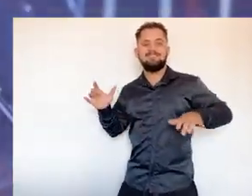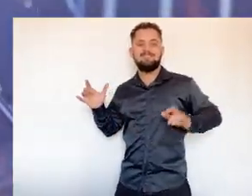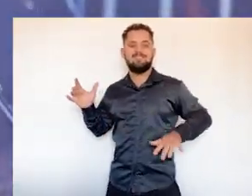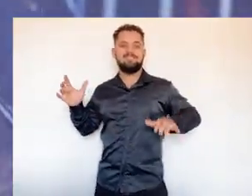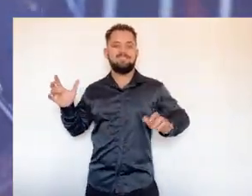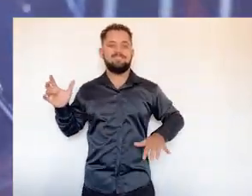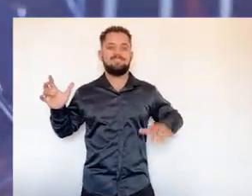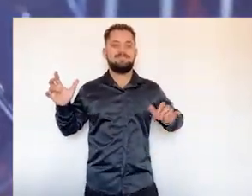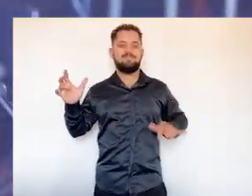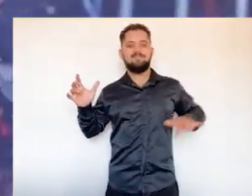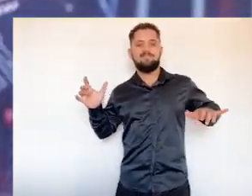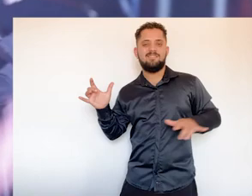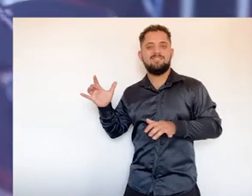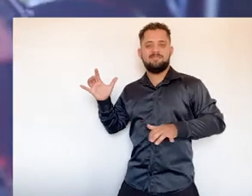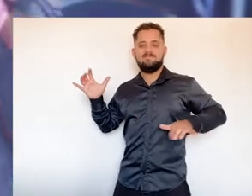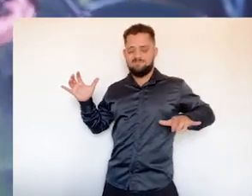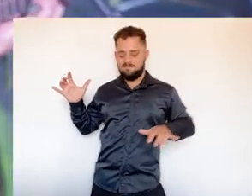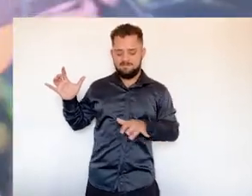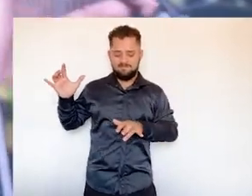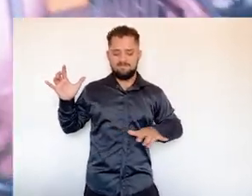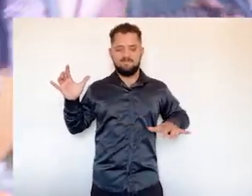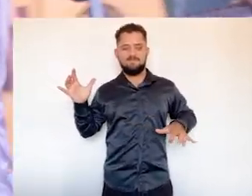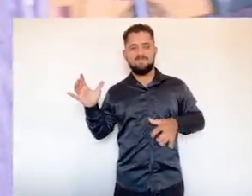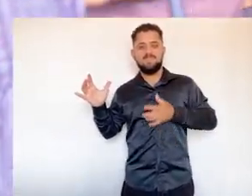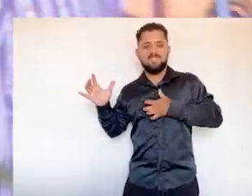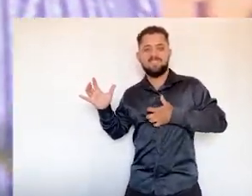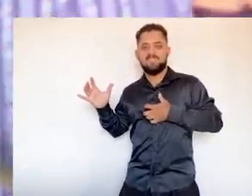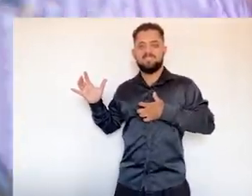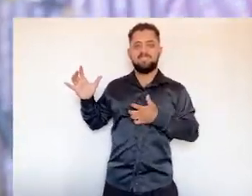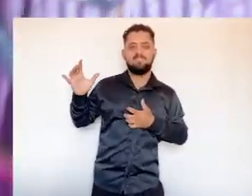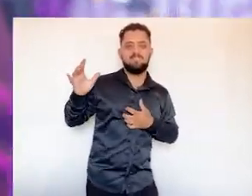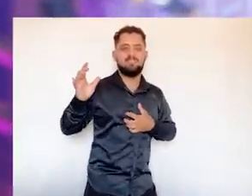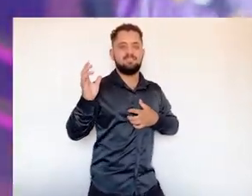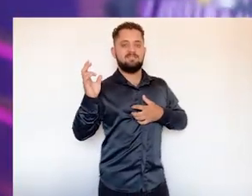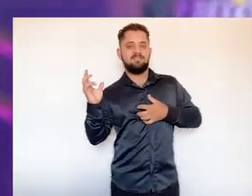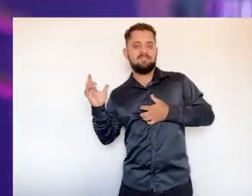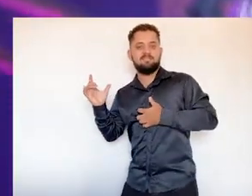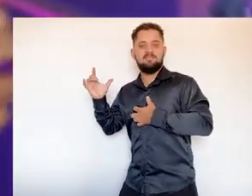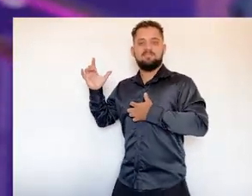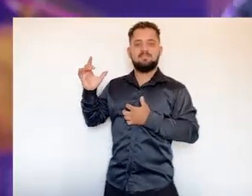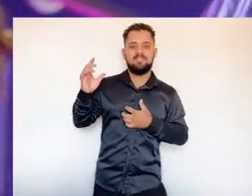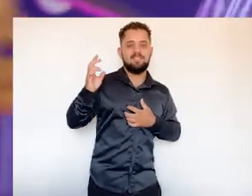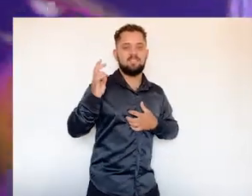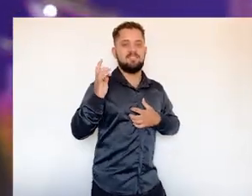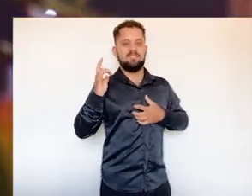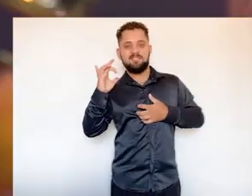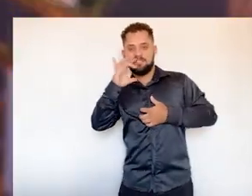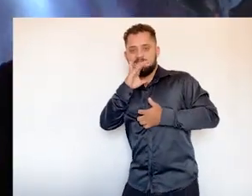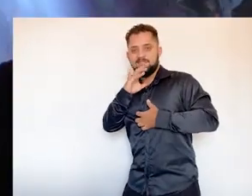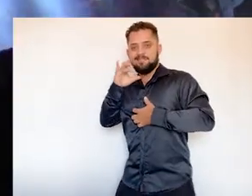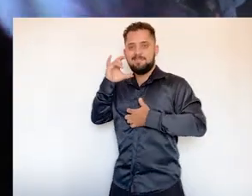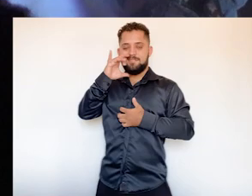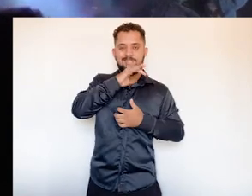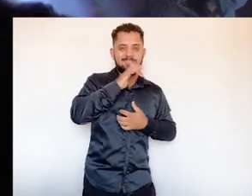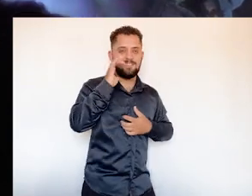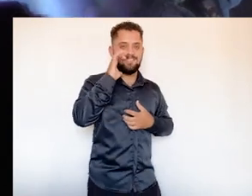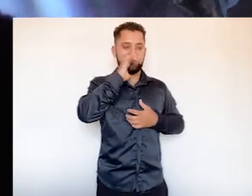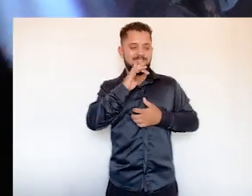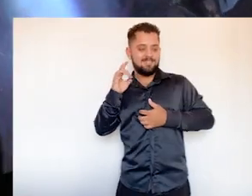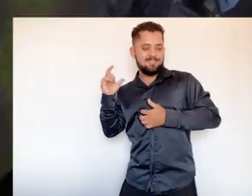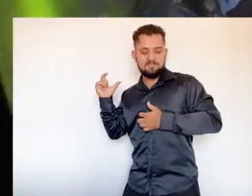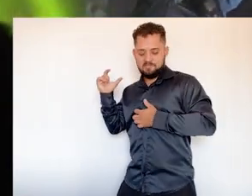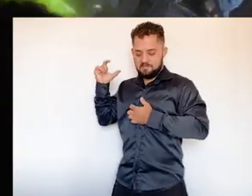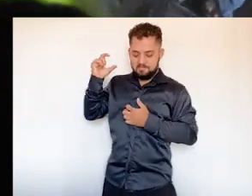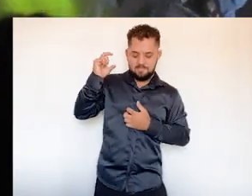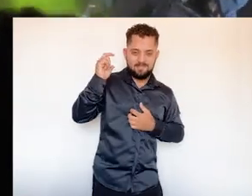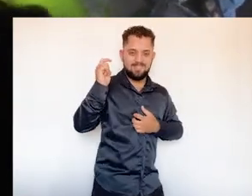se entregando nesse shot lá. É shot lá, é shot lá, é shot lá. É shot lá, é shot lá,